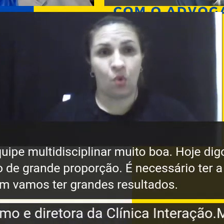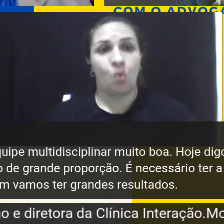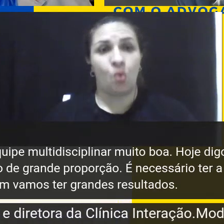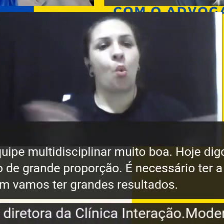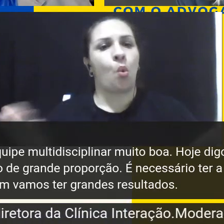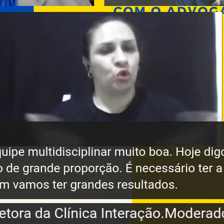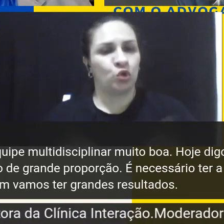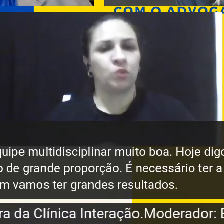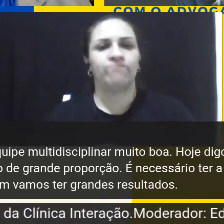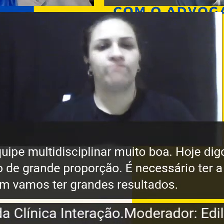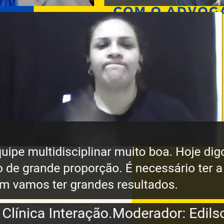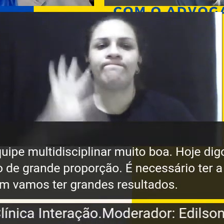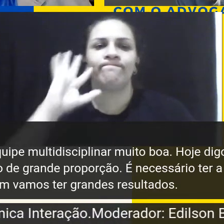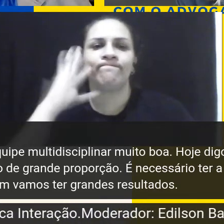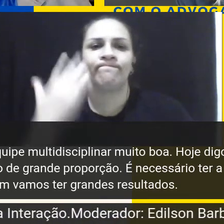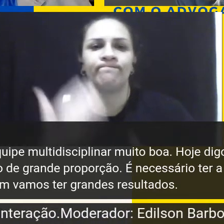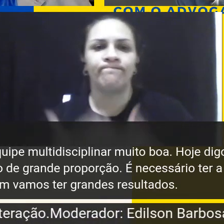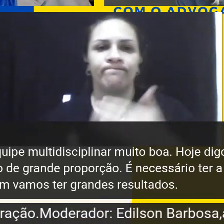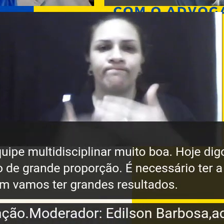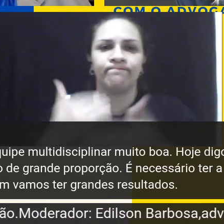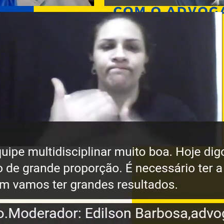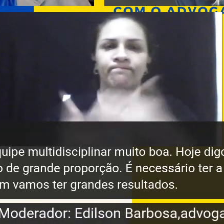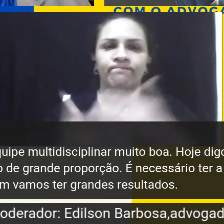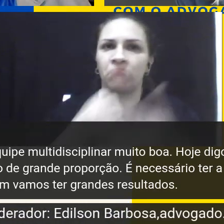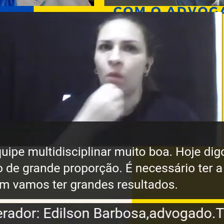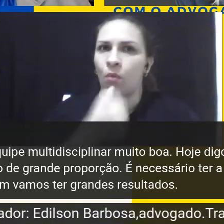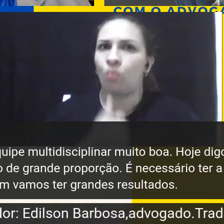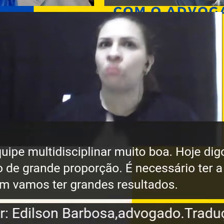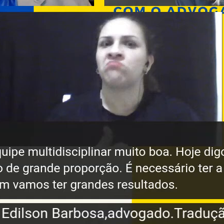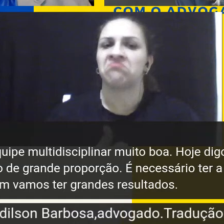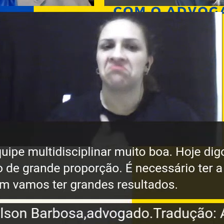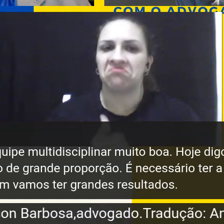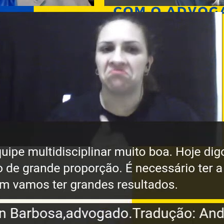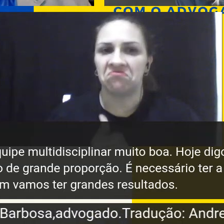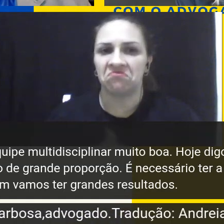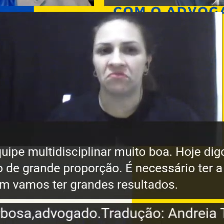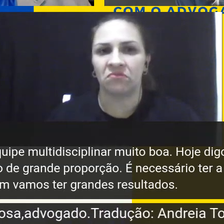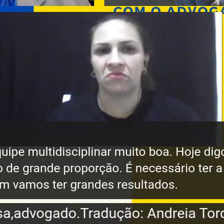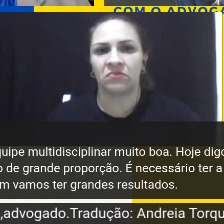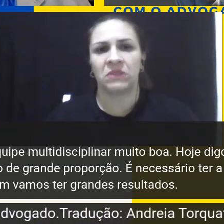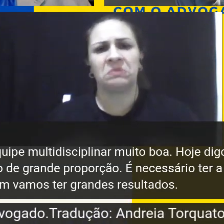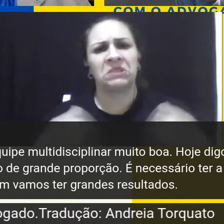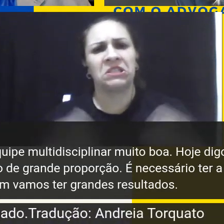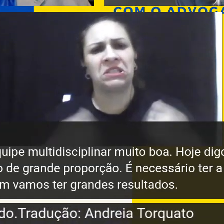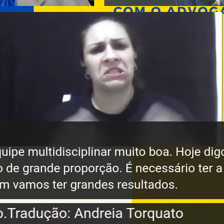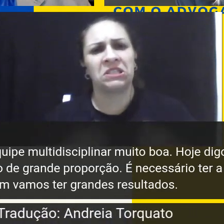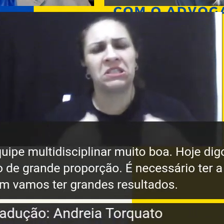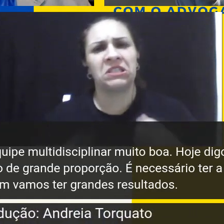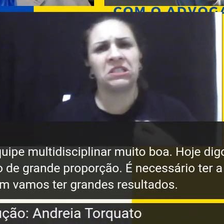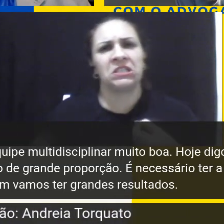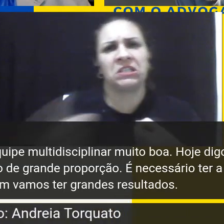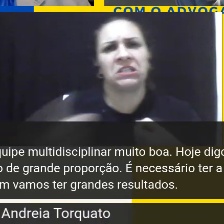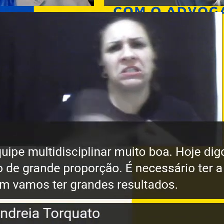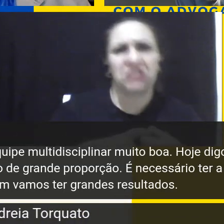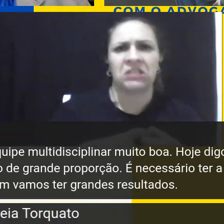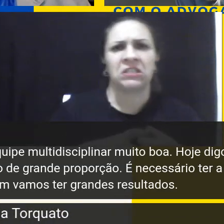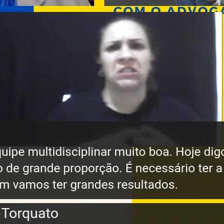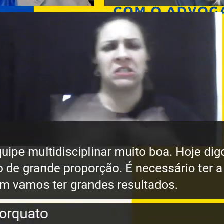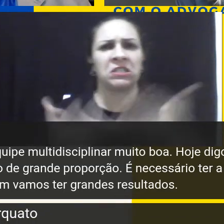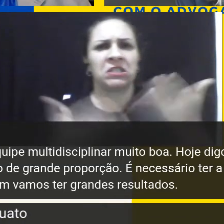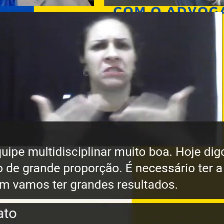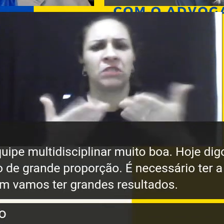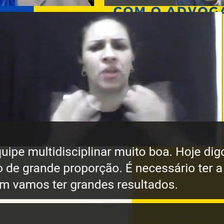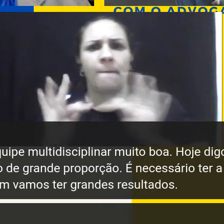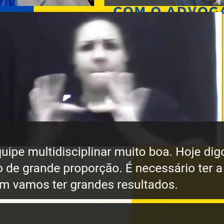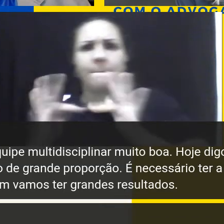que os resultados evolutivos são de grande proporção. É necessário ter a parceria de terapeutas e pais.